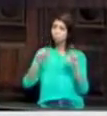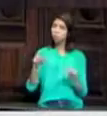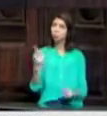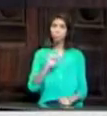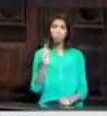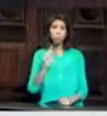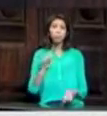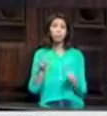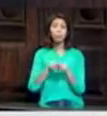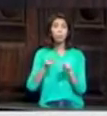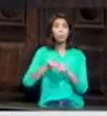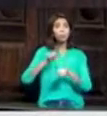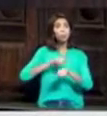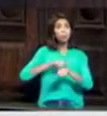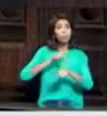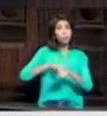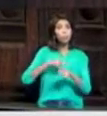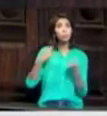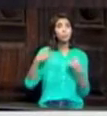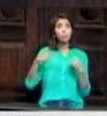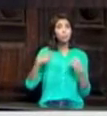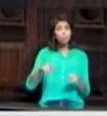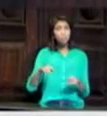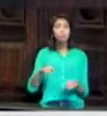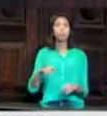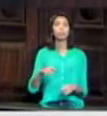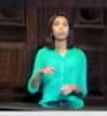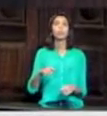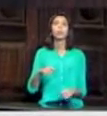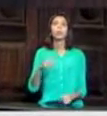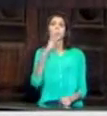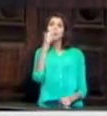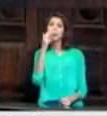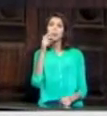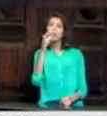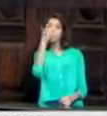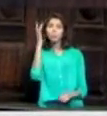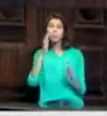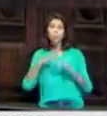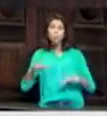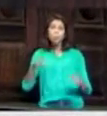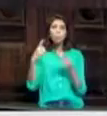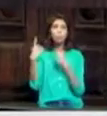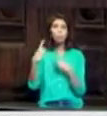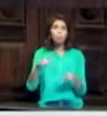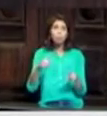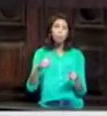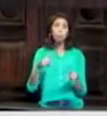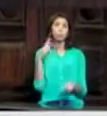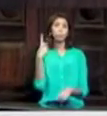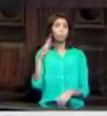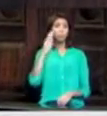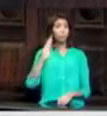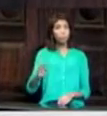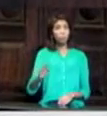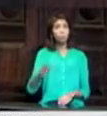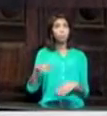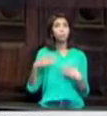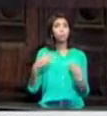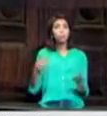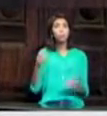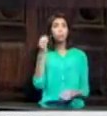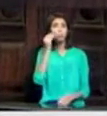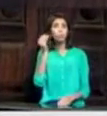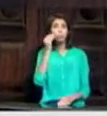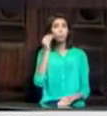que os intervalos não sejam ampliados, porque isso é mais um tapa na cara da população, isso é mais uma consequência direta do tão decantado em